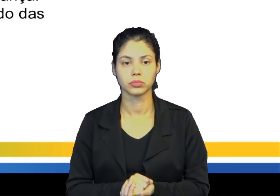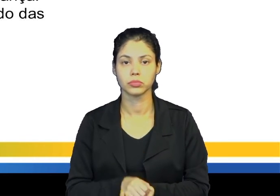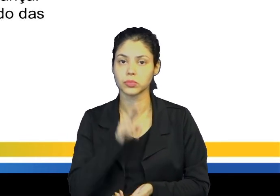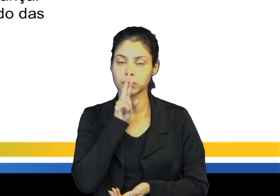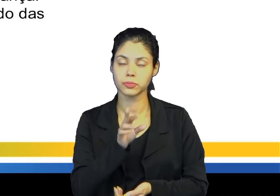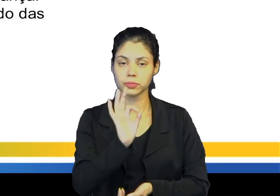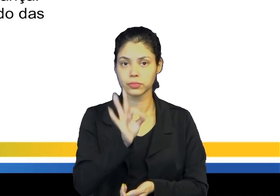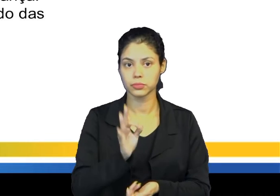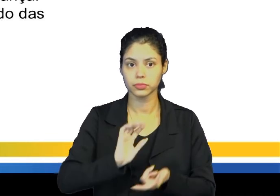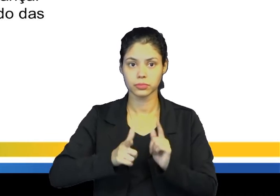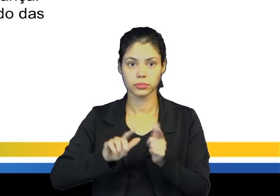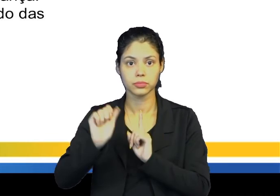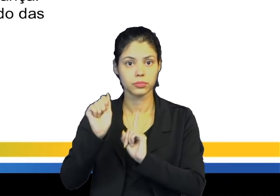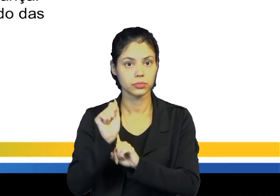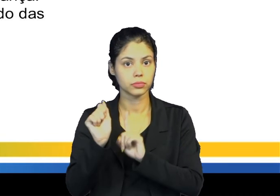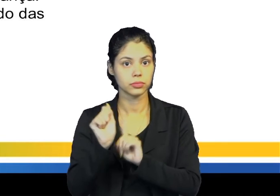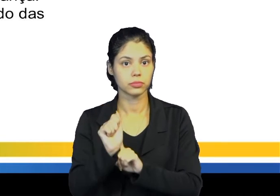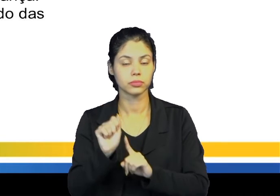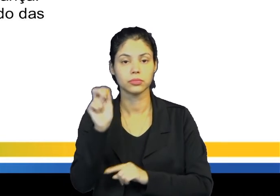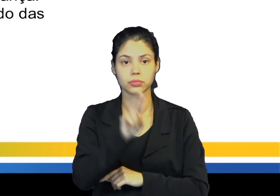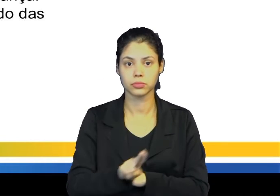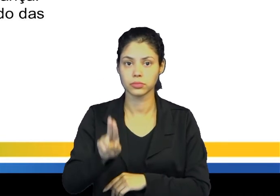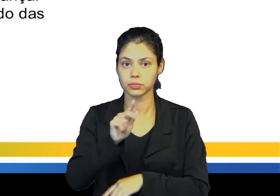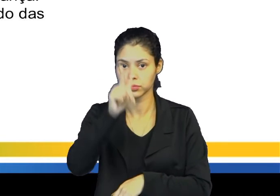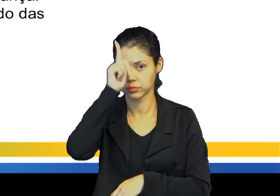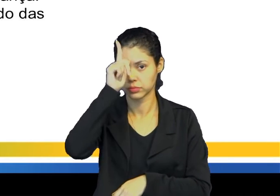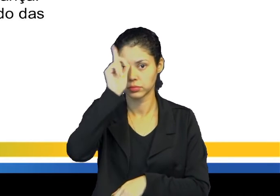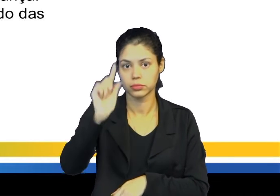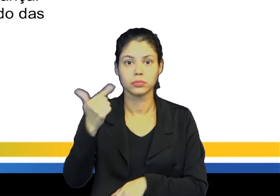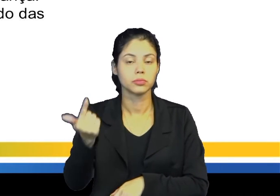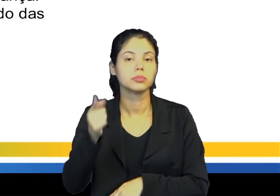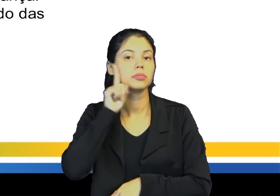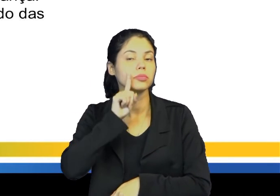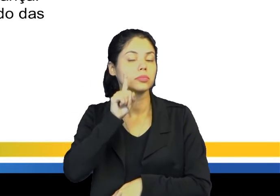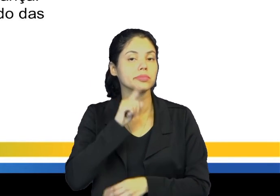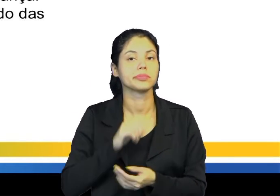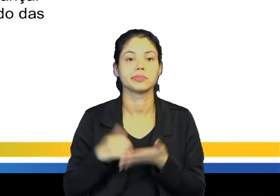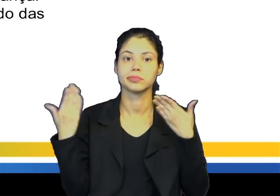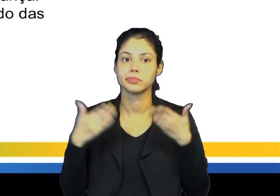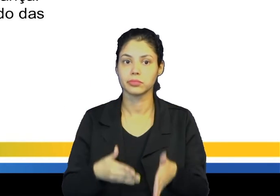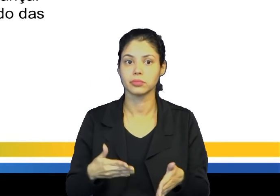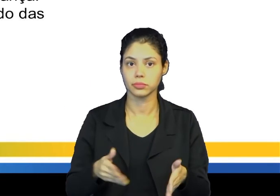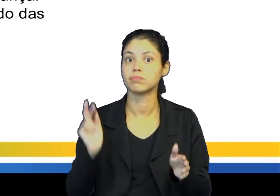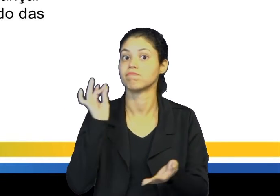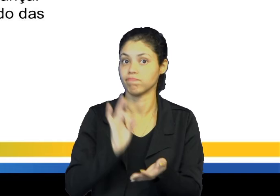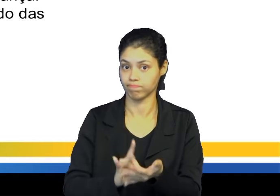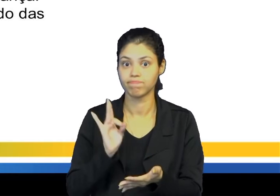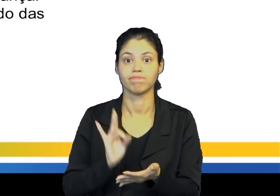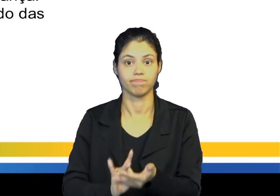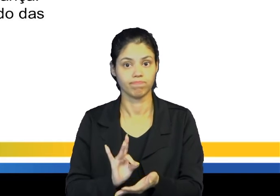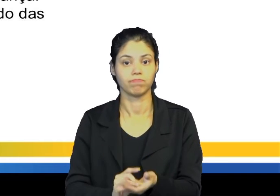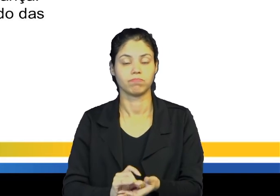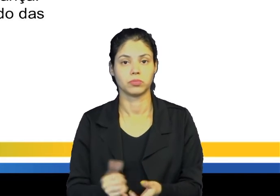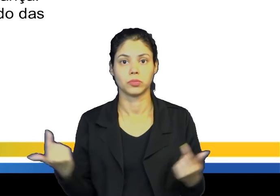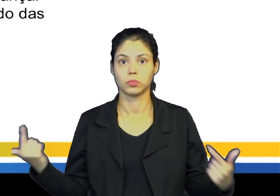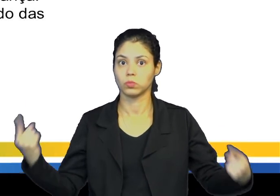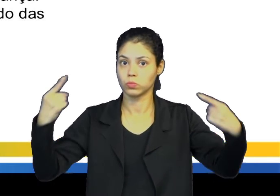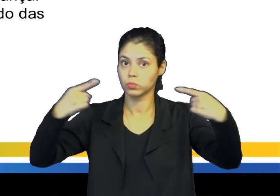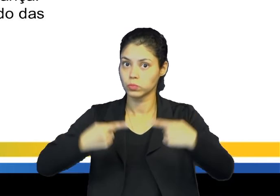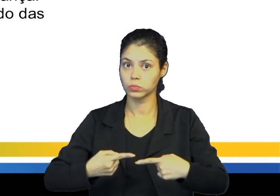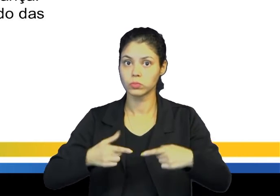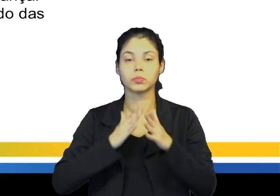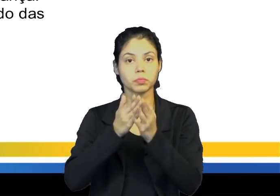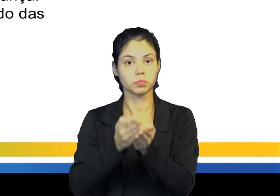A resposta correta é a letra A, hostilidade da Alemanha contra os Estados Unidos, que chega aí às vias de fato, né, com o bombardeamento de um